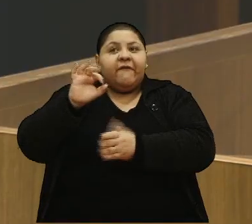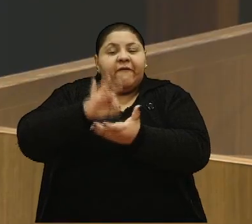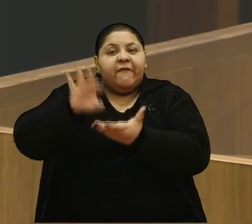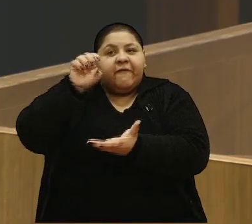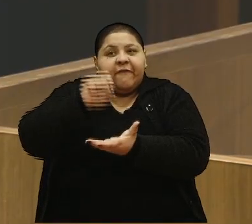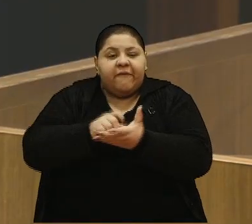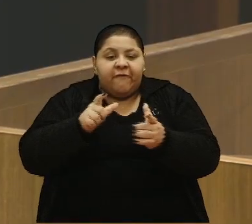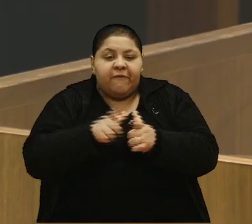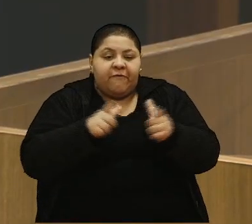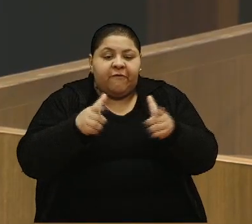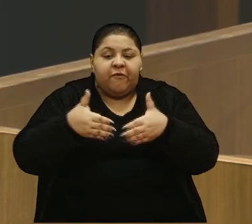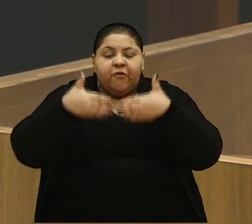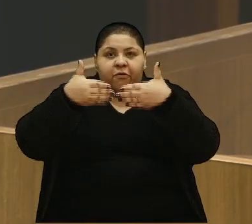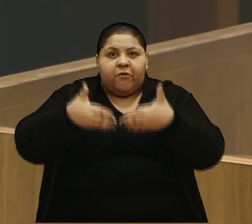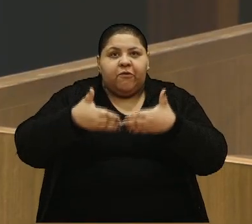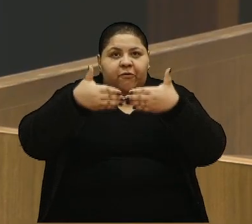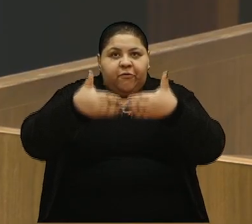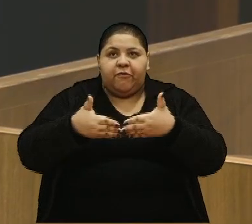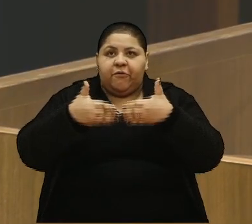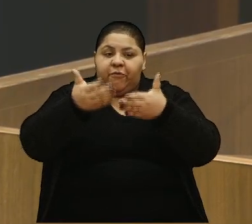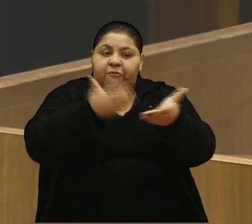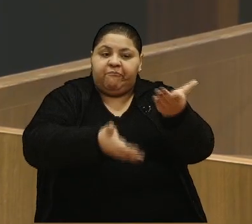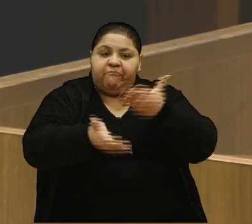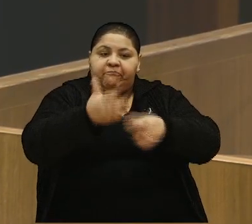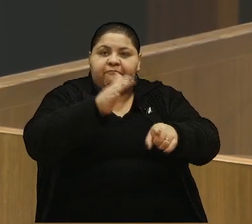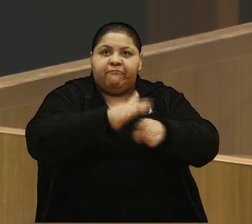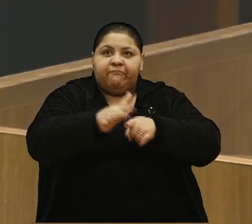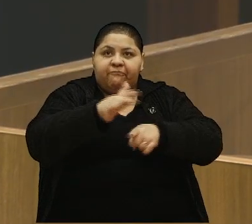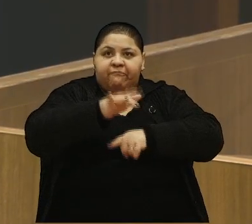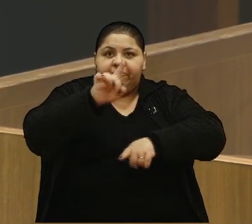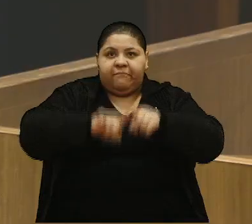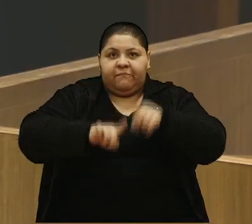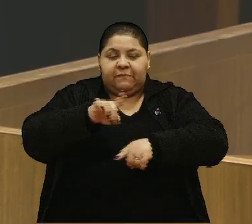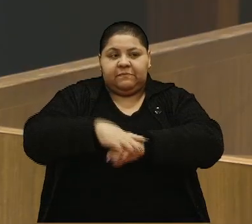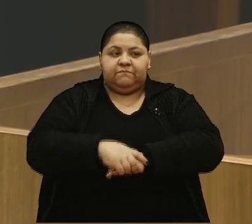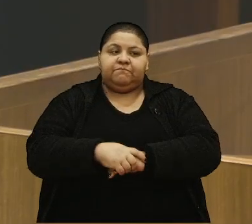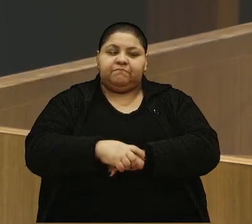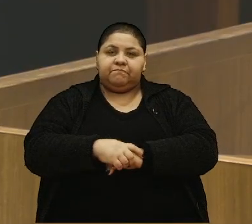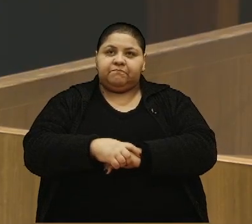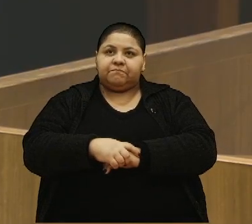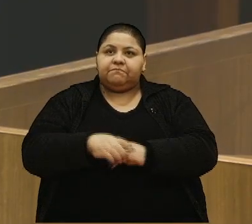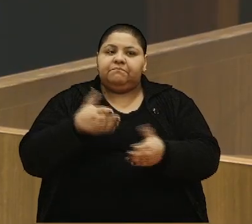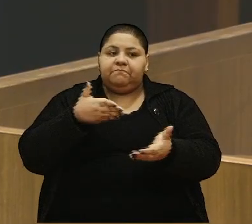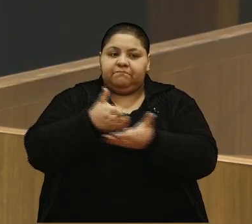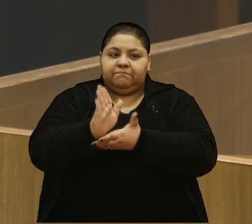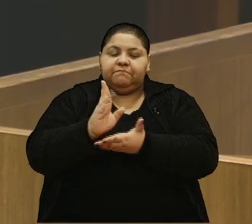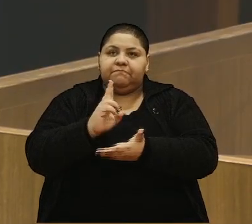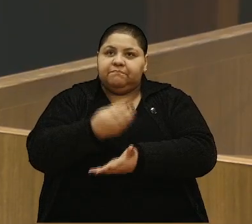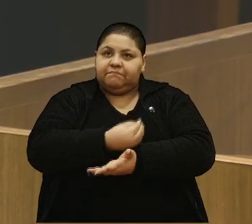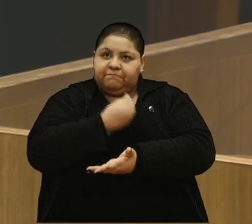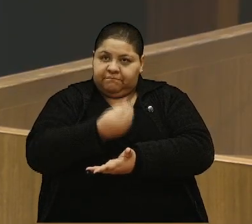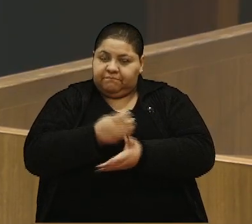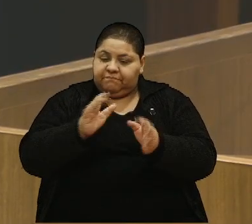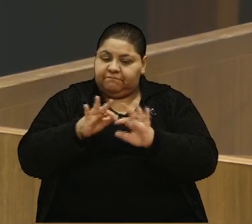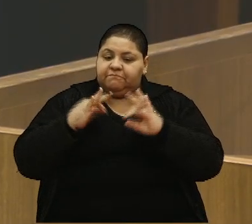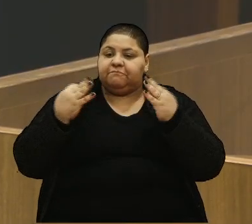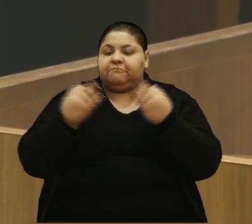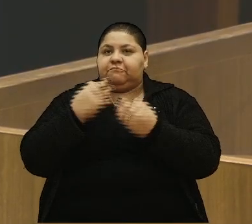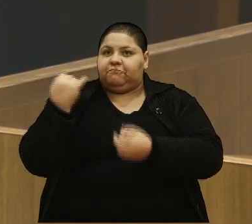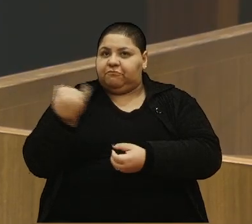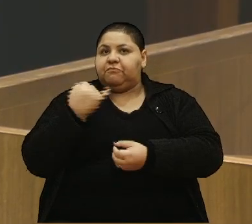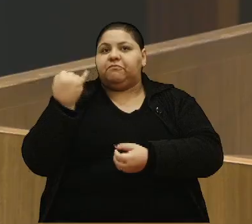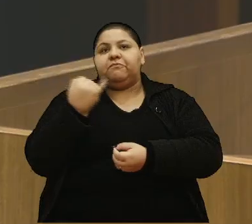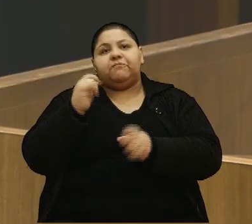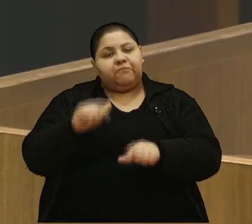número de embarcações náuticas para atender a demanda das atividades. A participação ativa das famílias foi crucial nesse